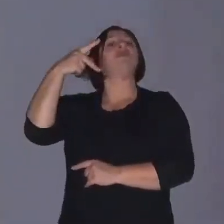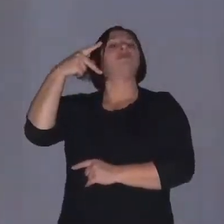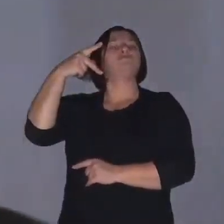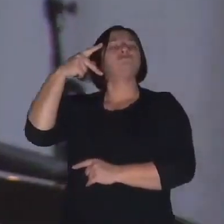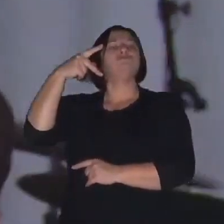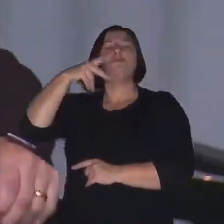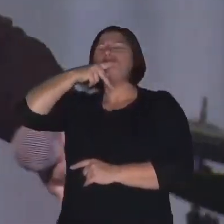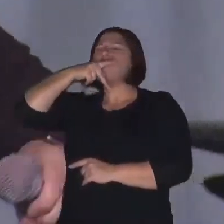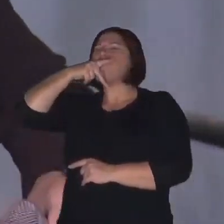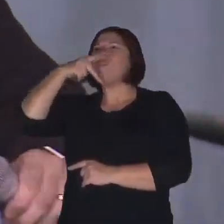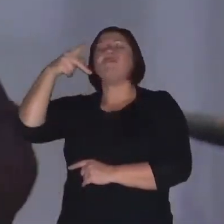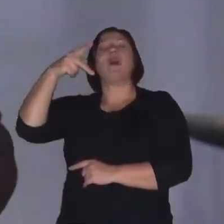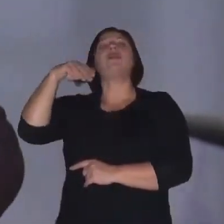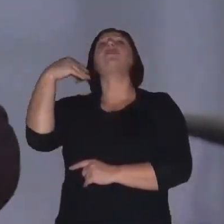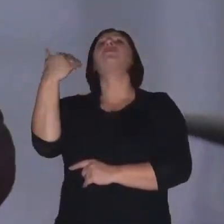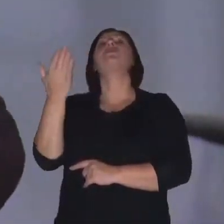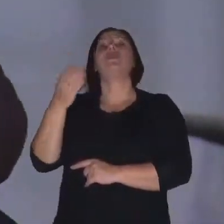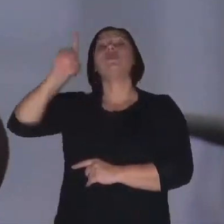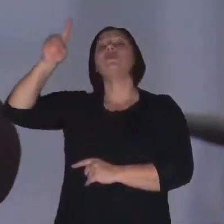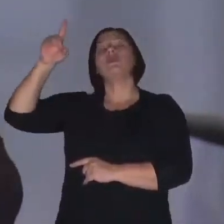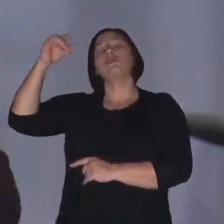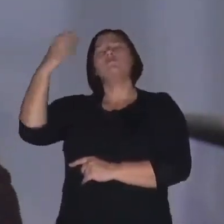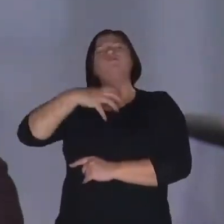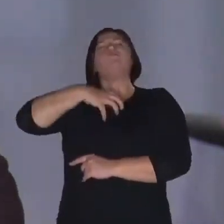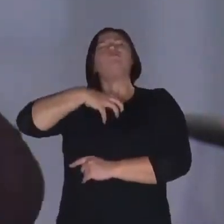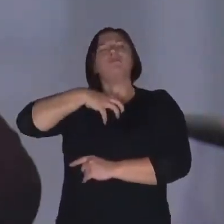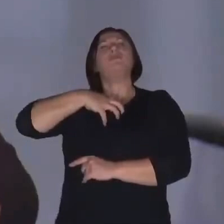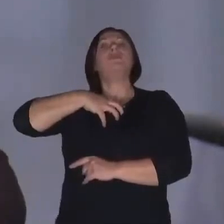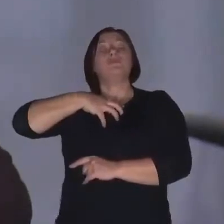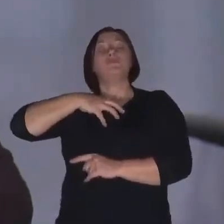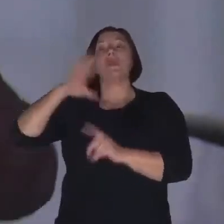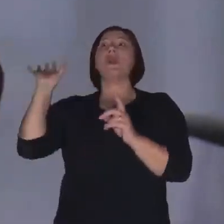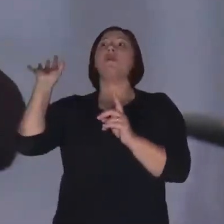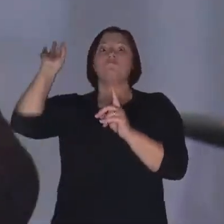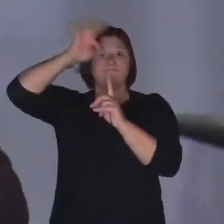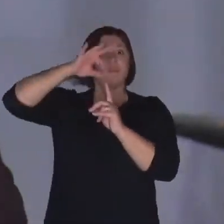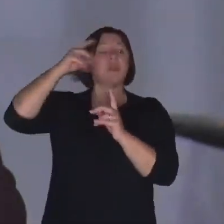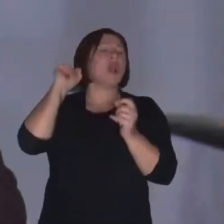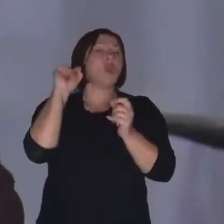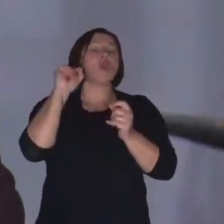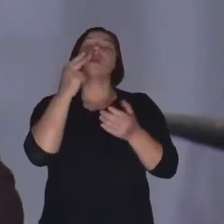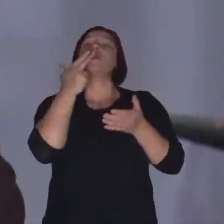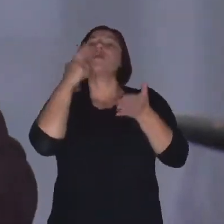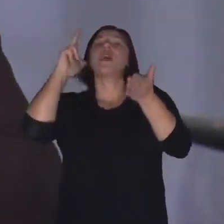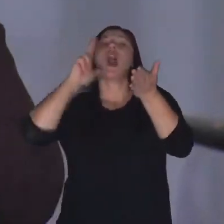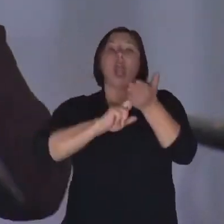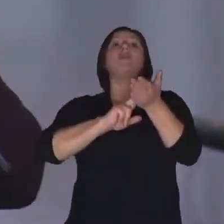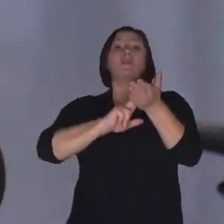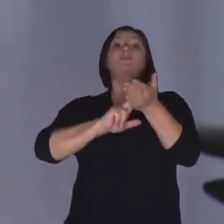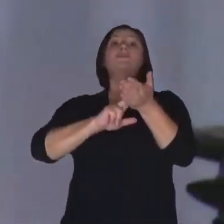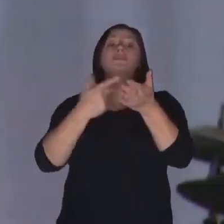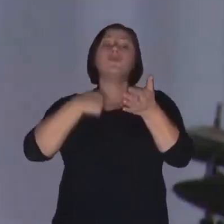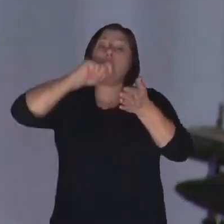Então agora ele manda uma carta. E carta é algo caro, não é algo barato. Principalmente para a época de Jeremias. Se na época de